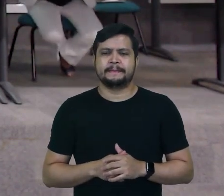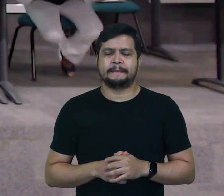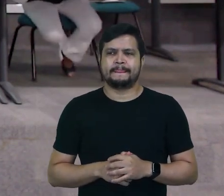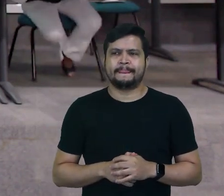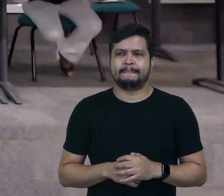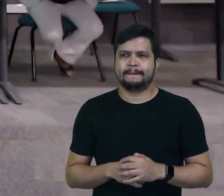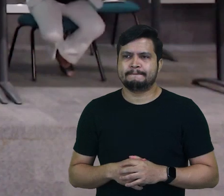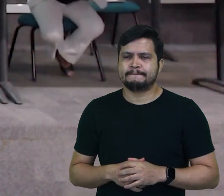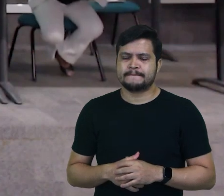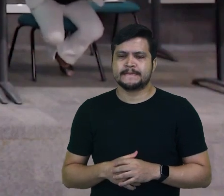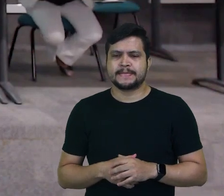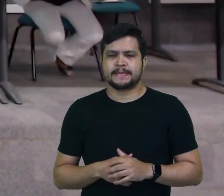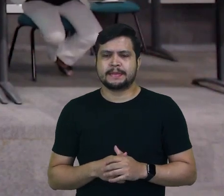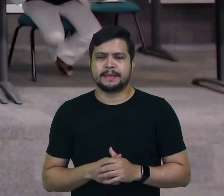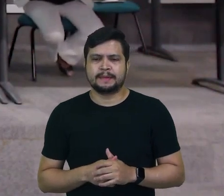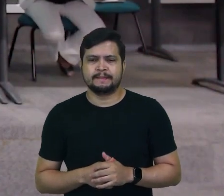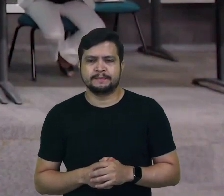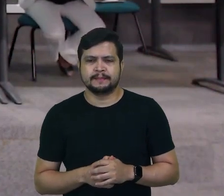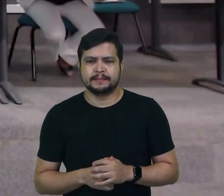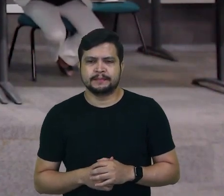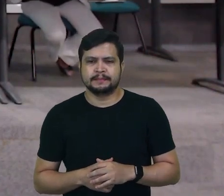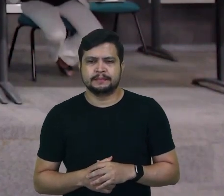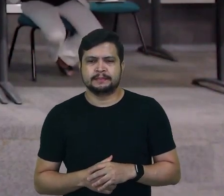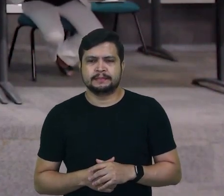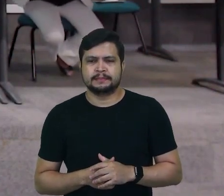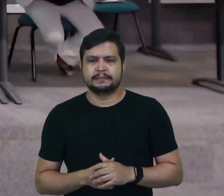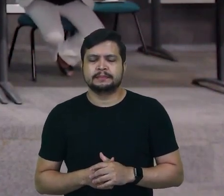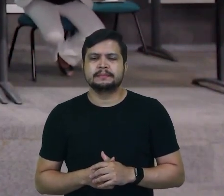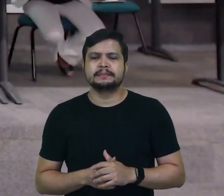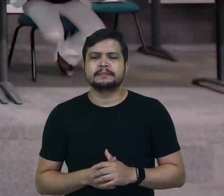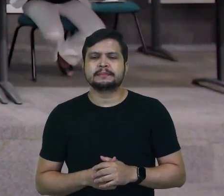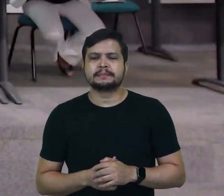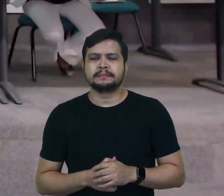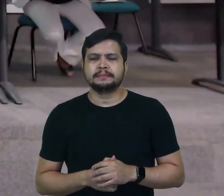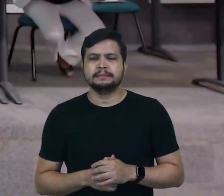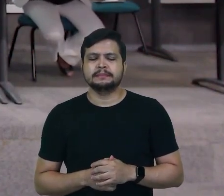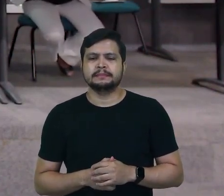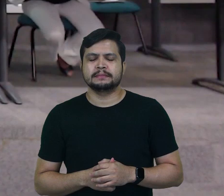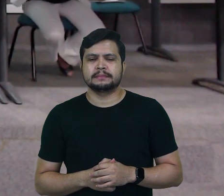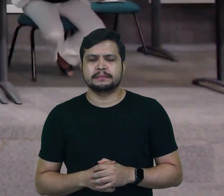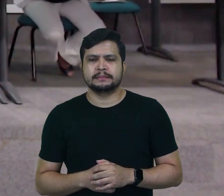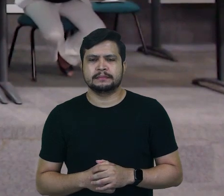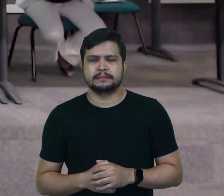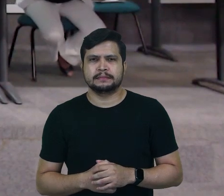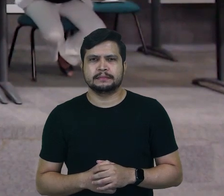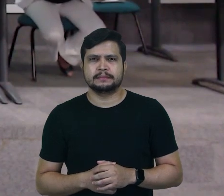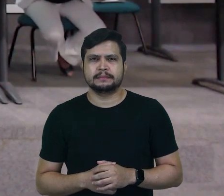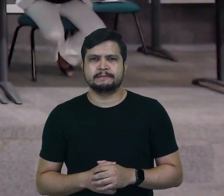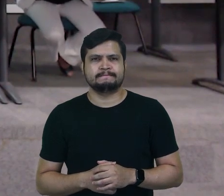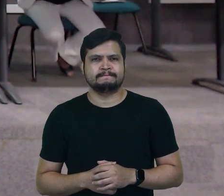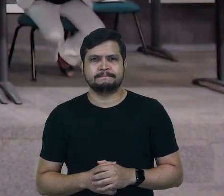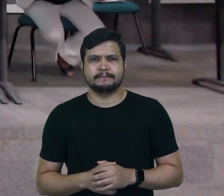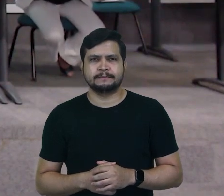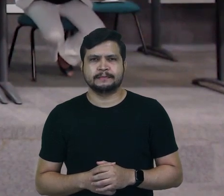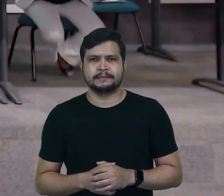Também vou tomar liberdade de chamar de Clarinha. E a Clarinha é o pedido marido dela, né? Porque eu trabalho com o